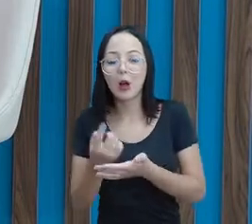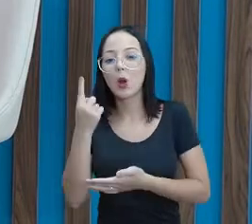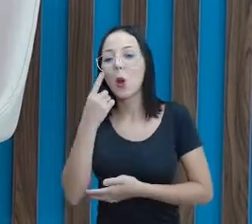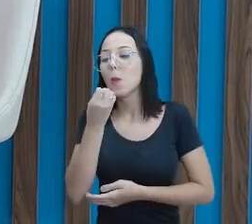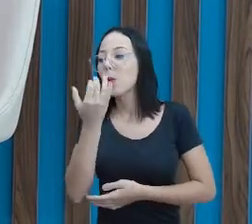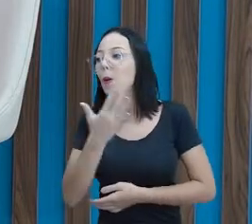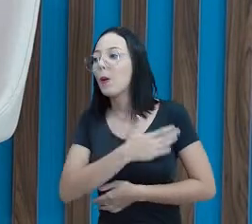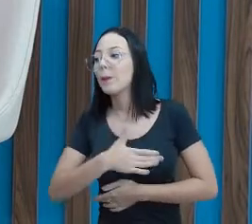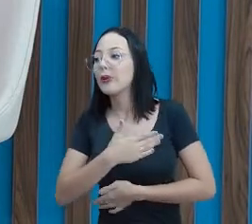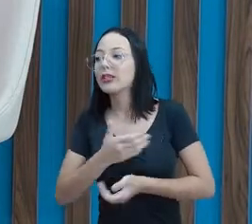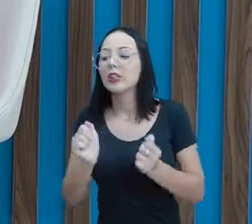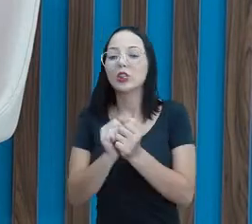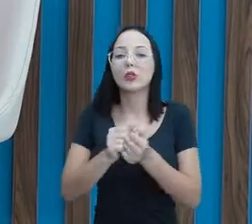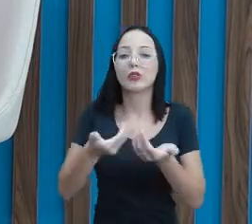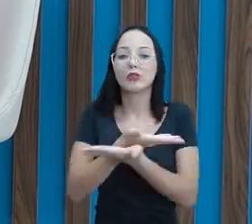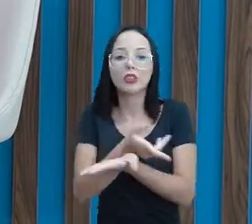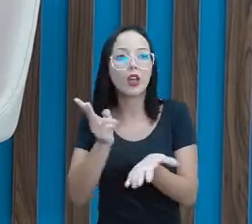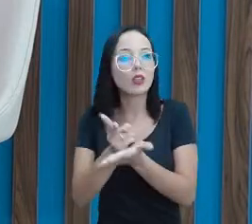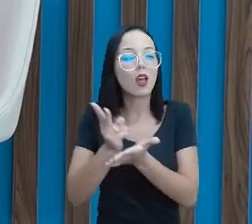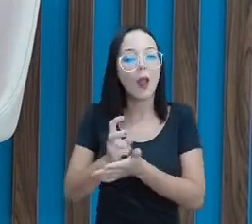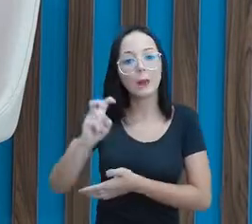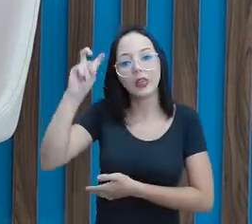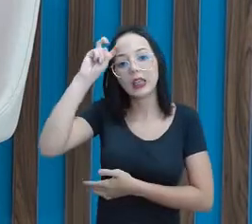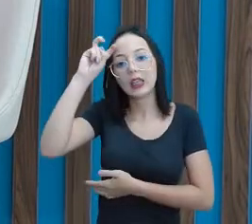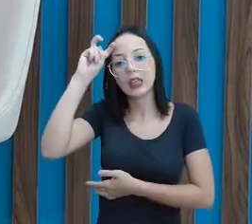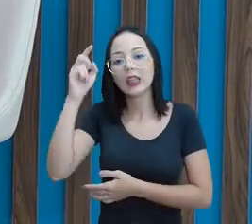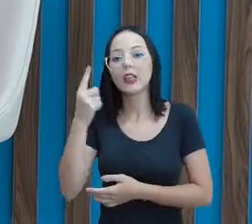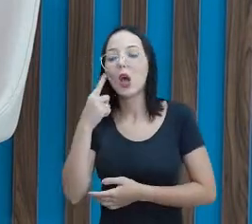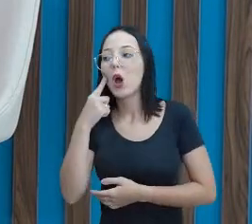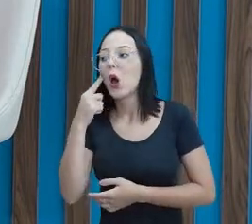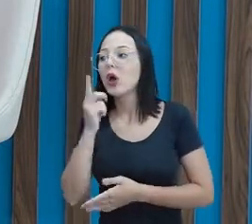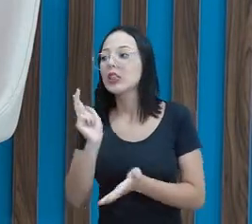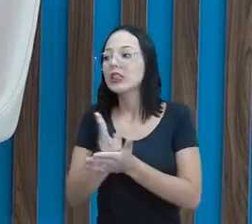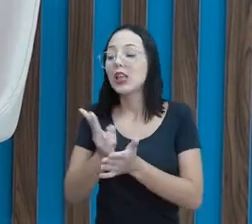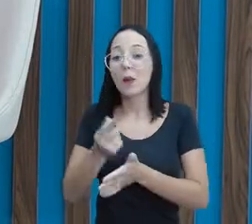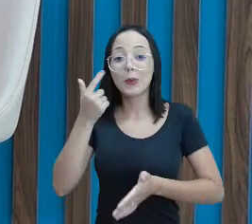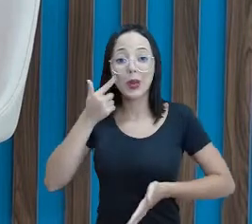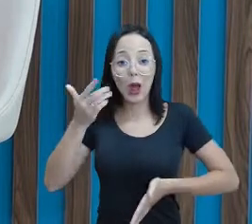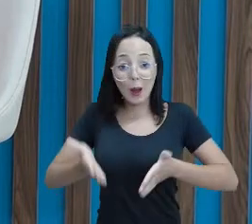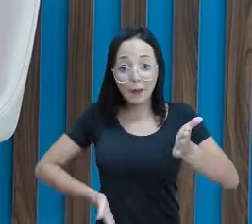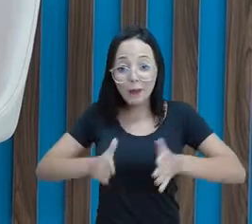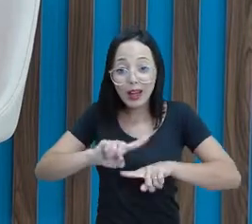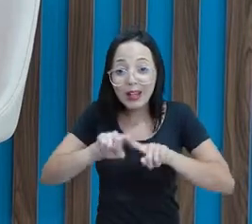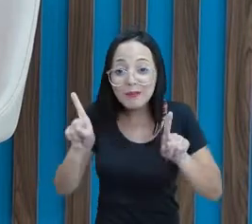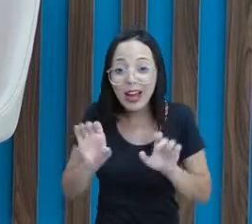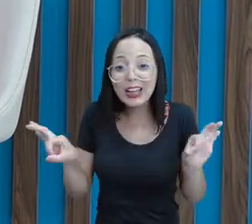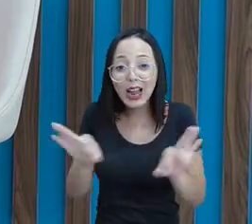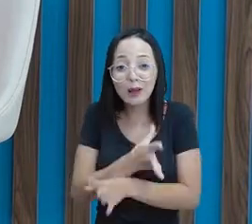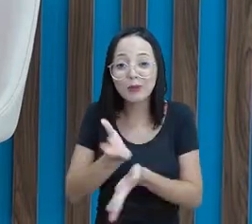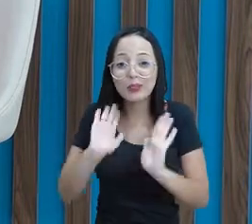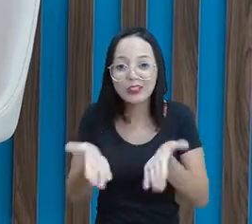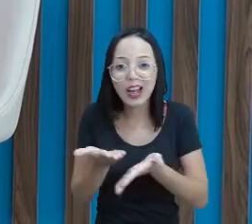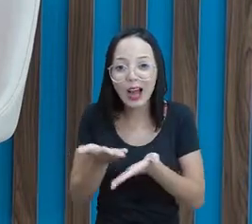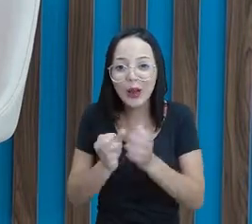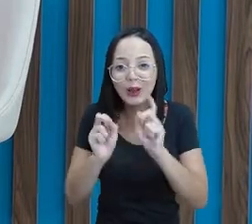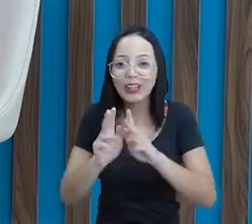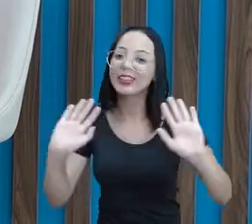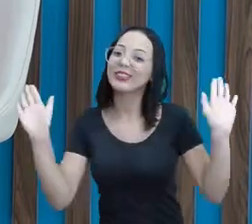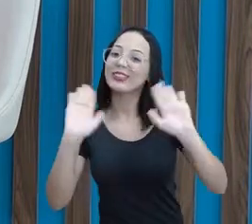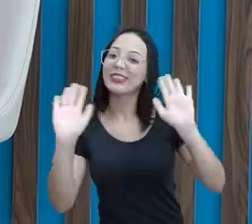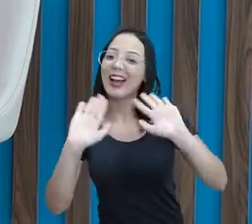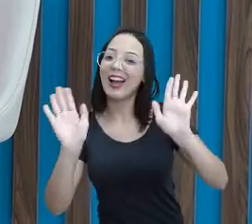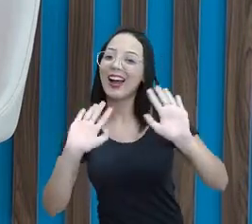e satisfação estar aqui com vocês toda quinta-feira. Alô, Jotinha, aqui, ó. Não é sexta-feira, mas a gente termina no passinho aqui também, viu?